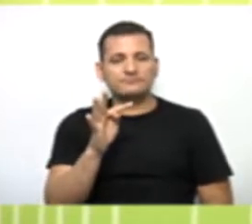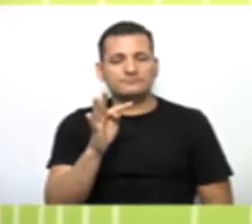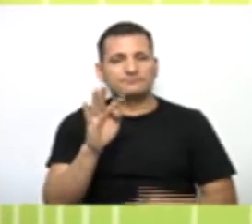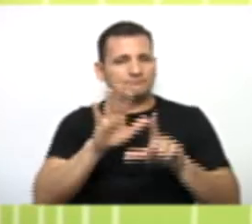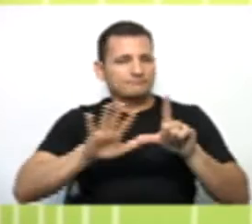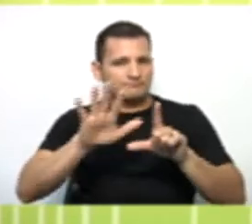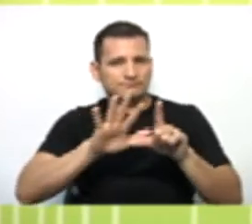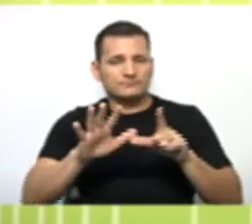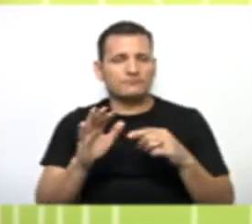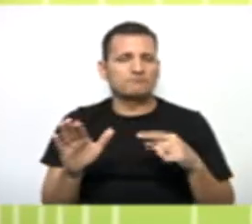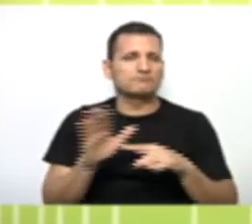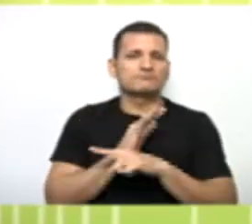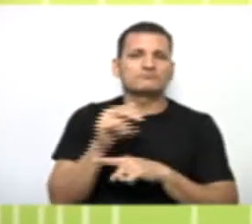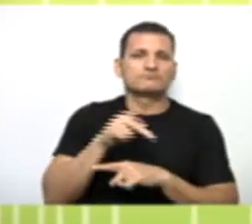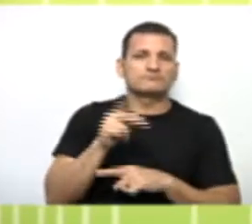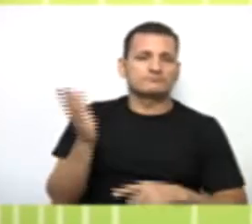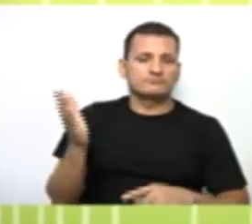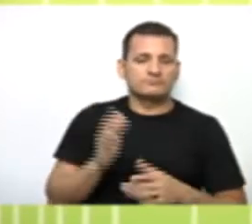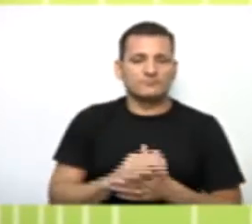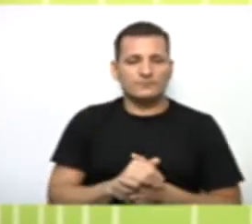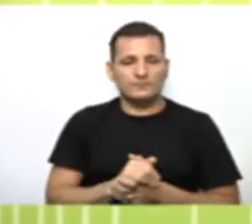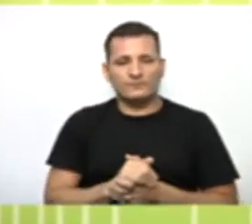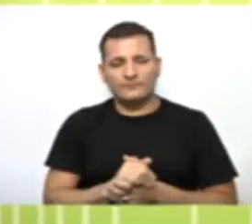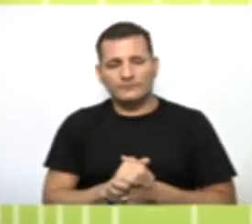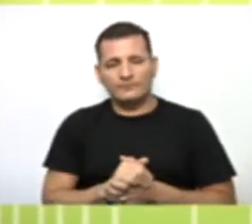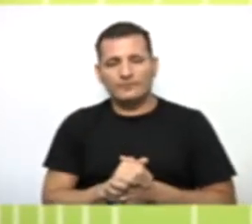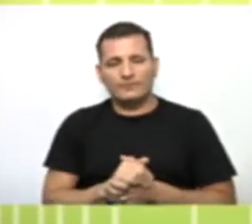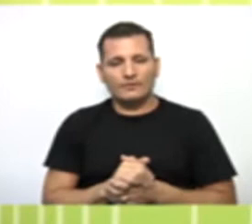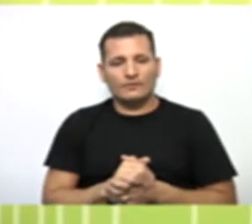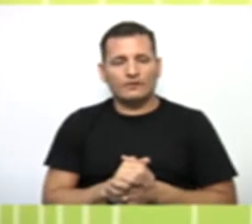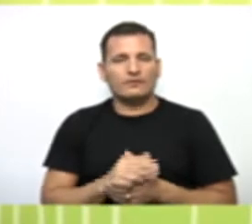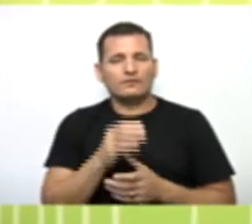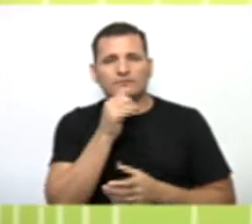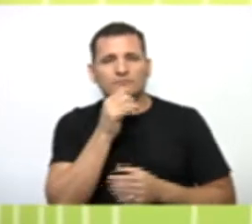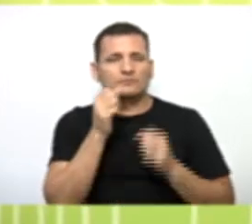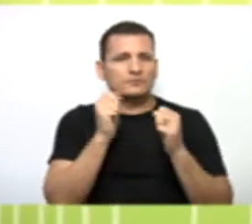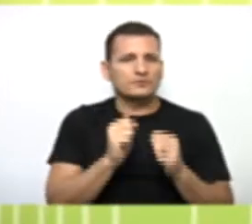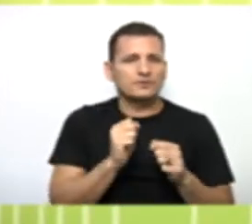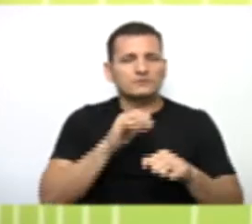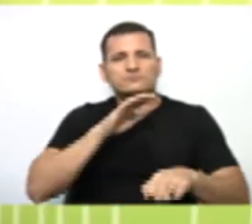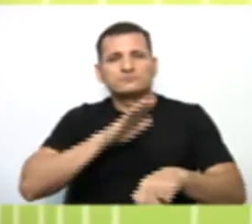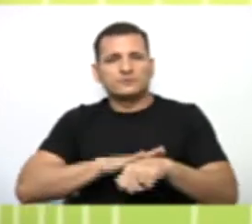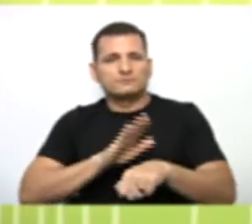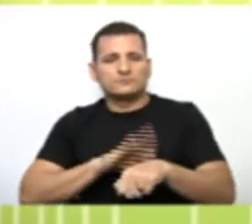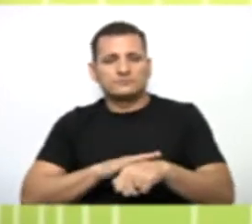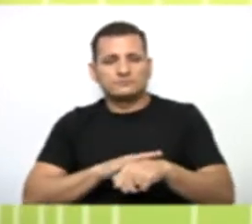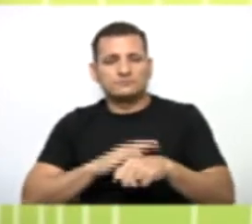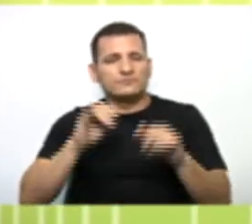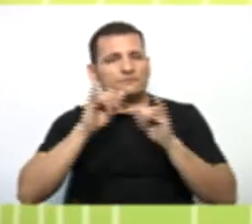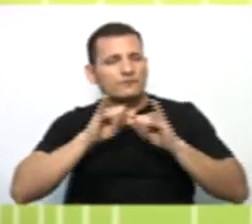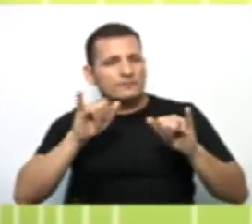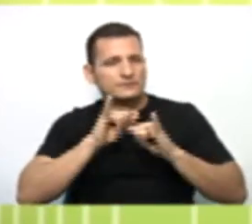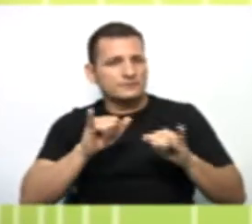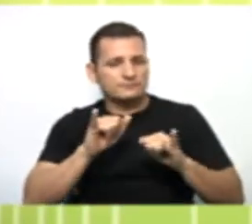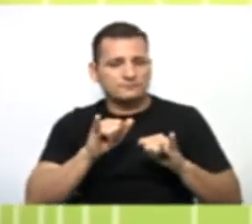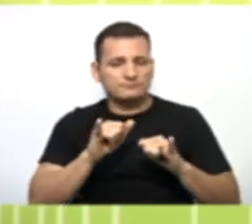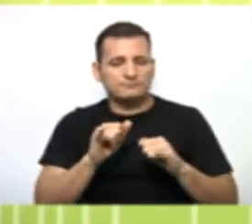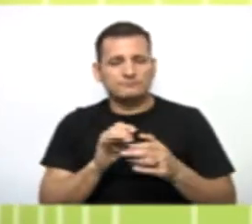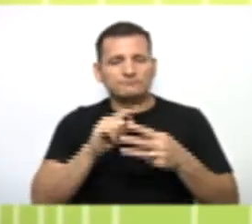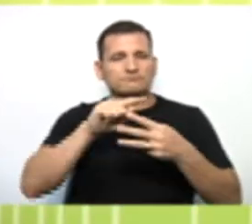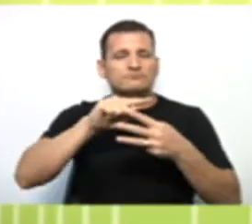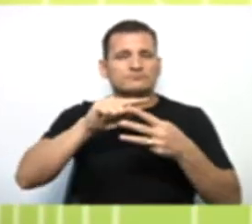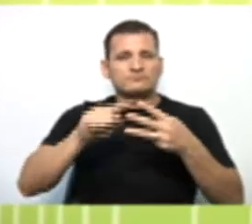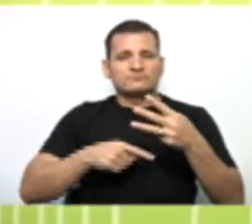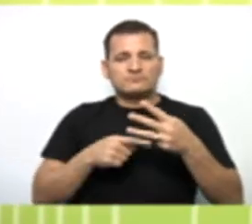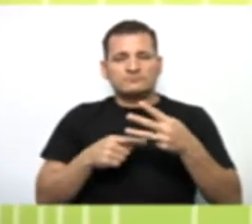E aí eu pergunto para o professor Gilberto, né? Professor Gilberto, com relação a poder, tempo, né, e informação, elas